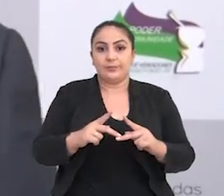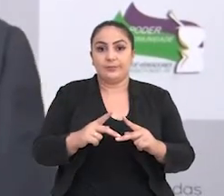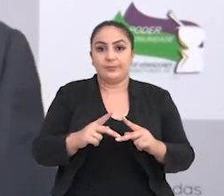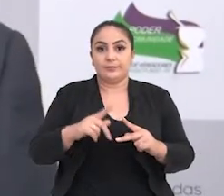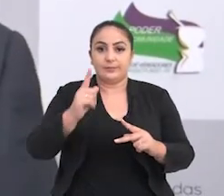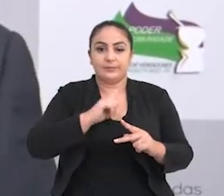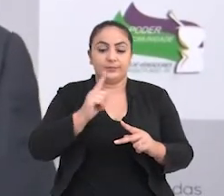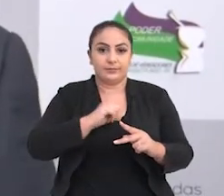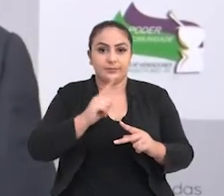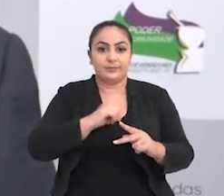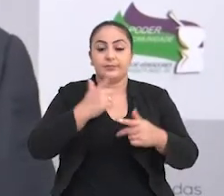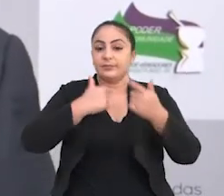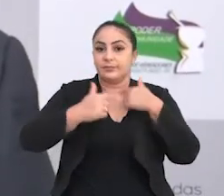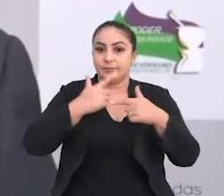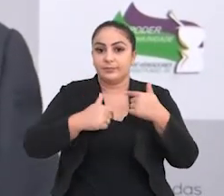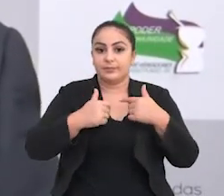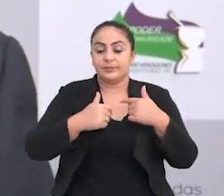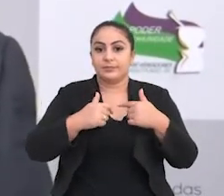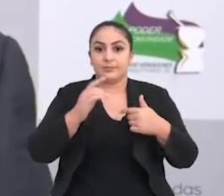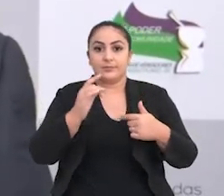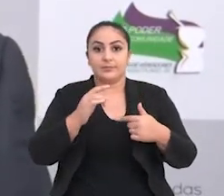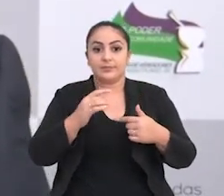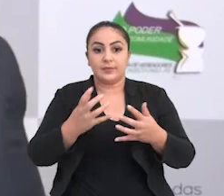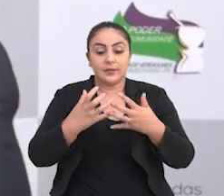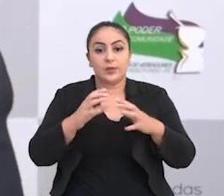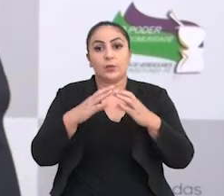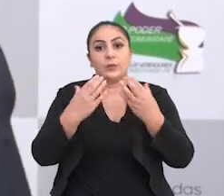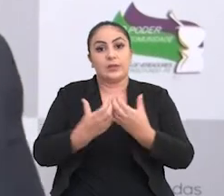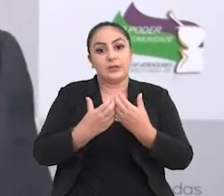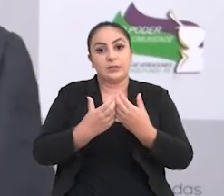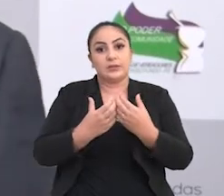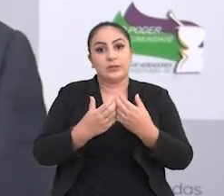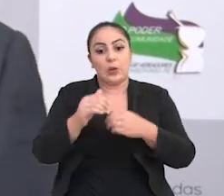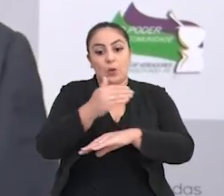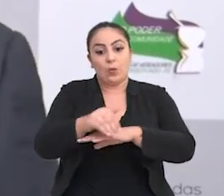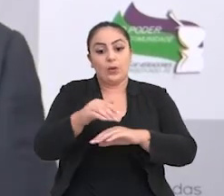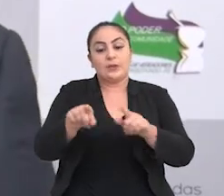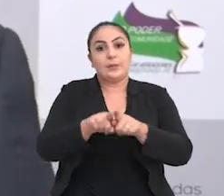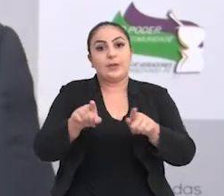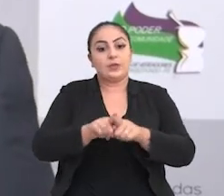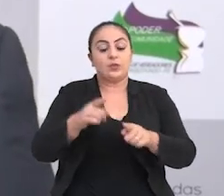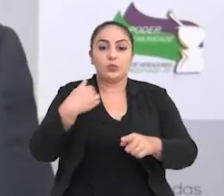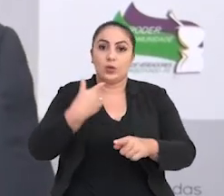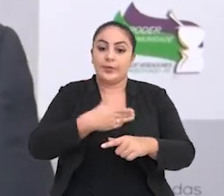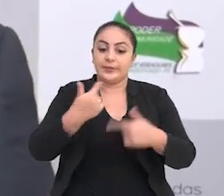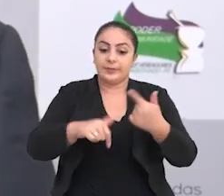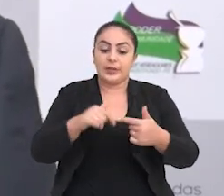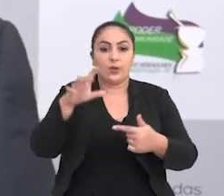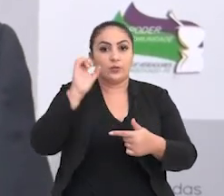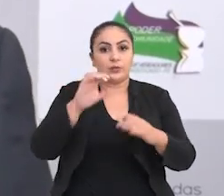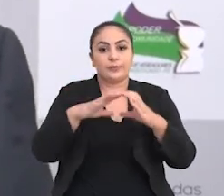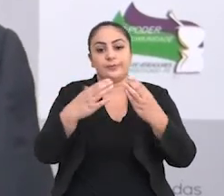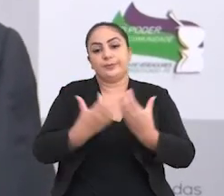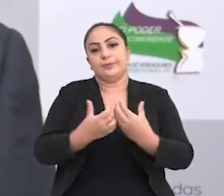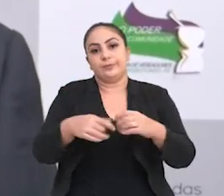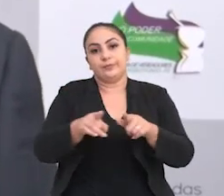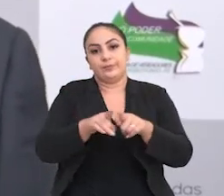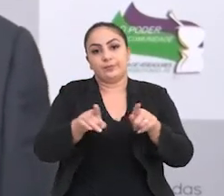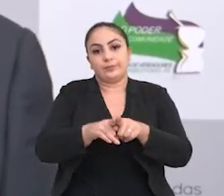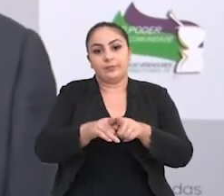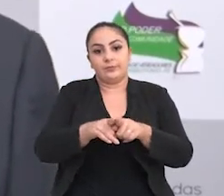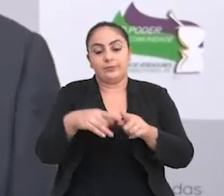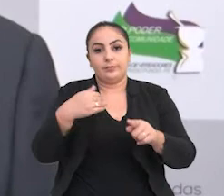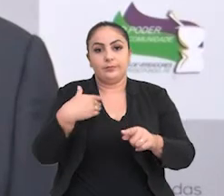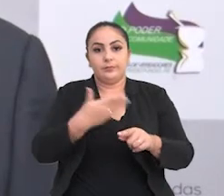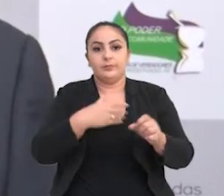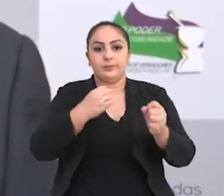pessoas têm vontade, têm anseio para a sua comunidade, para a sua rua. Então é dessa forma que a gente trabalha, ouvindo a comunidade,